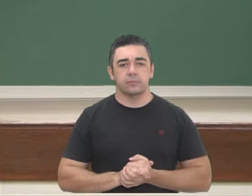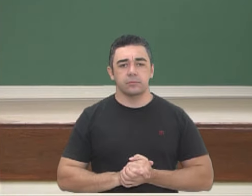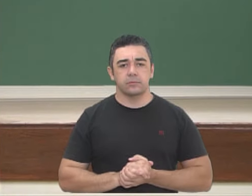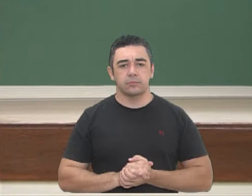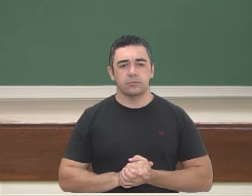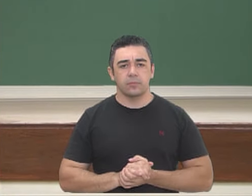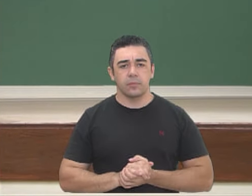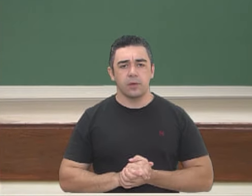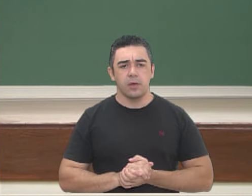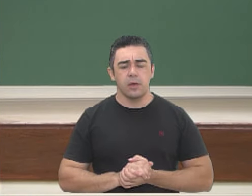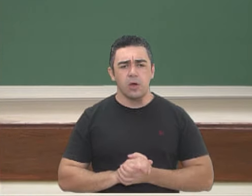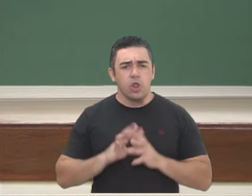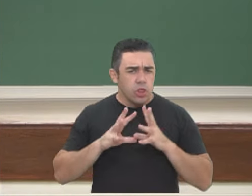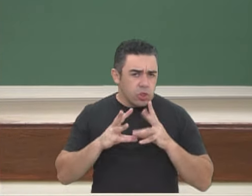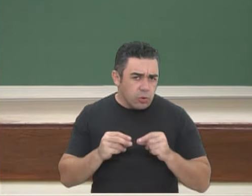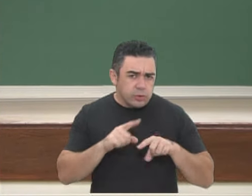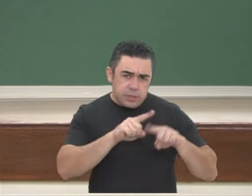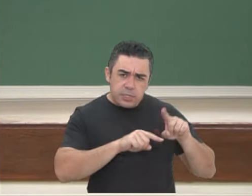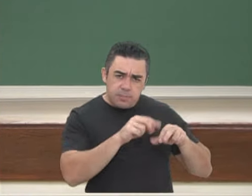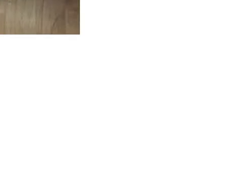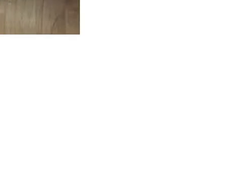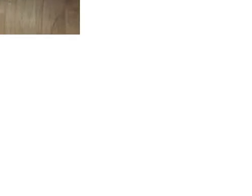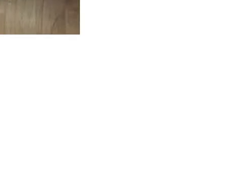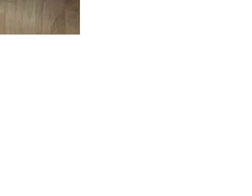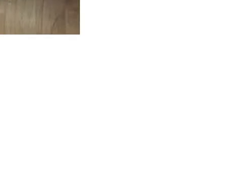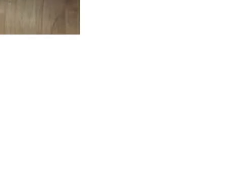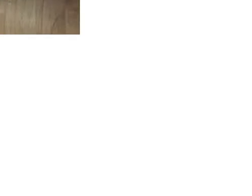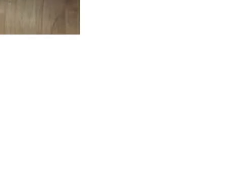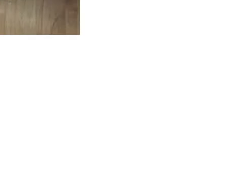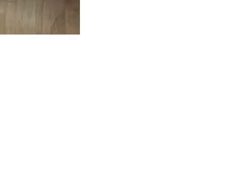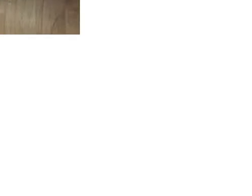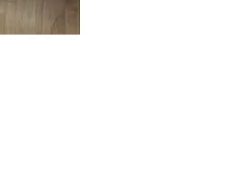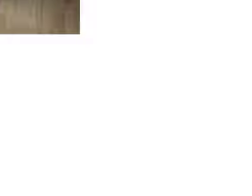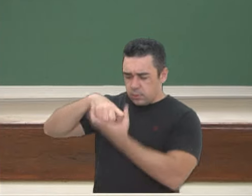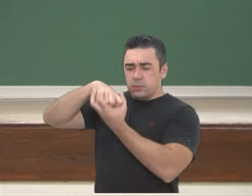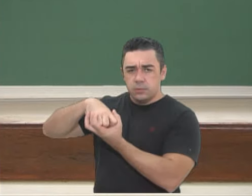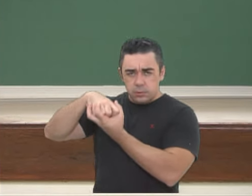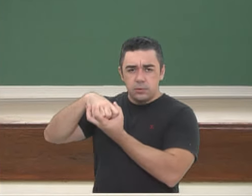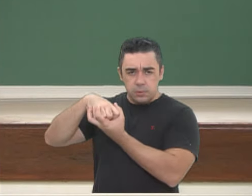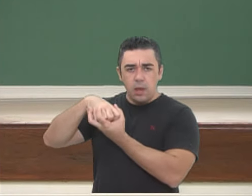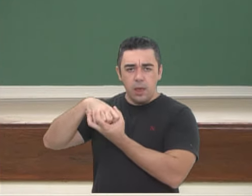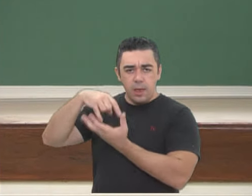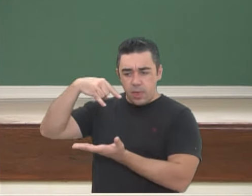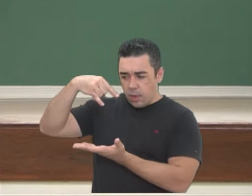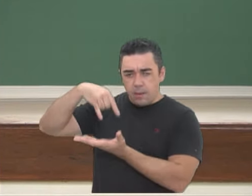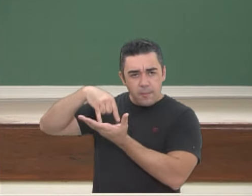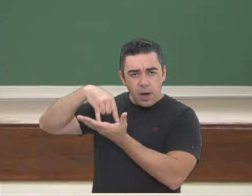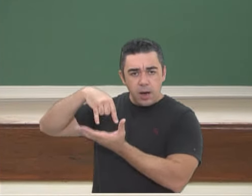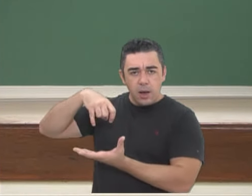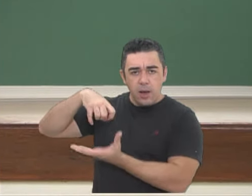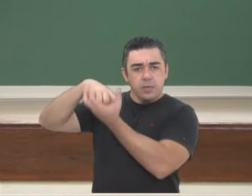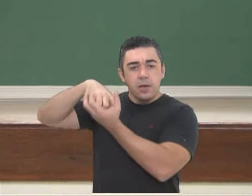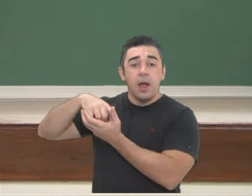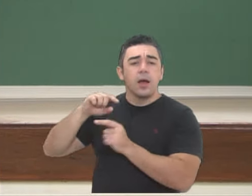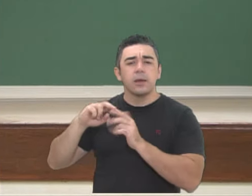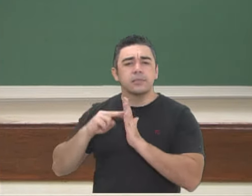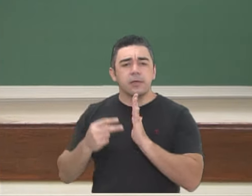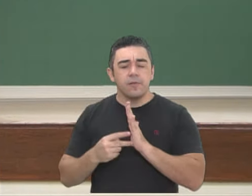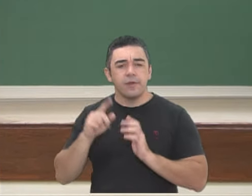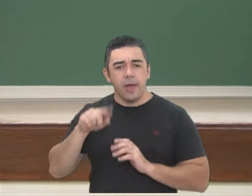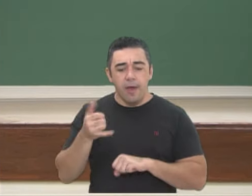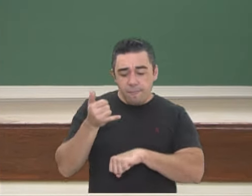em todas essas substâncias que são atraídas pelos imãs a gente chama de ferro